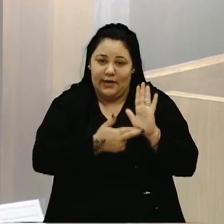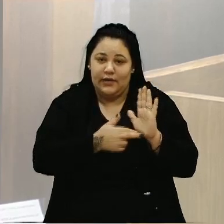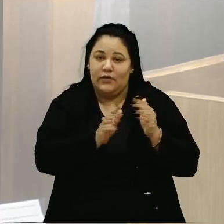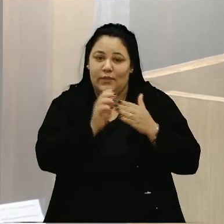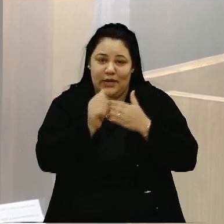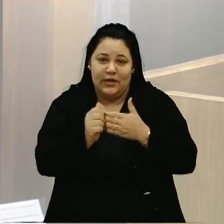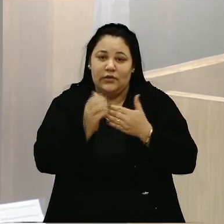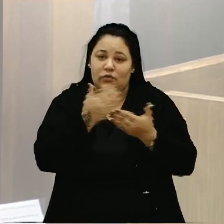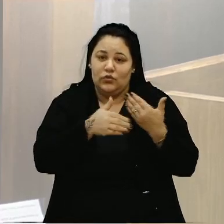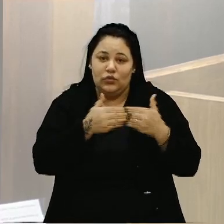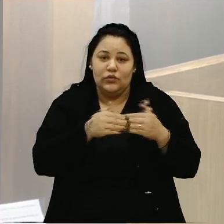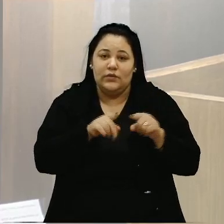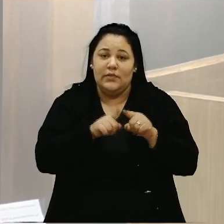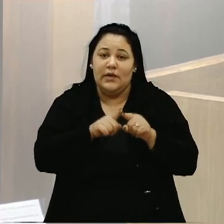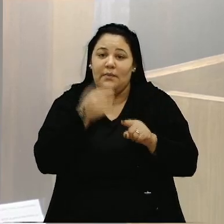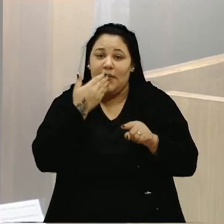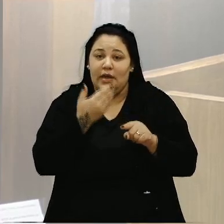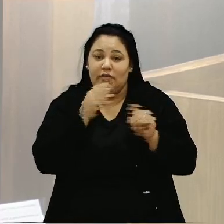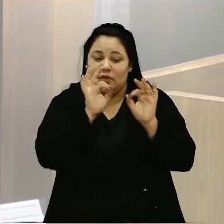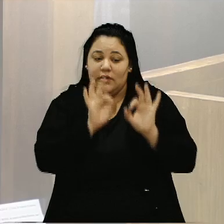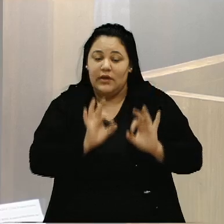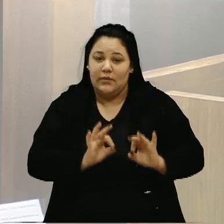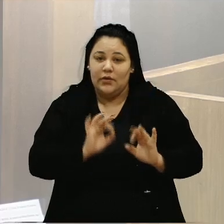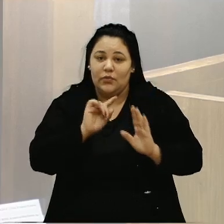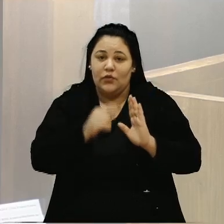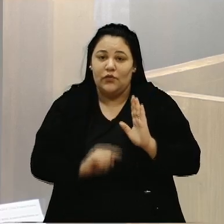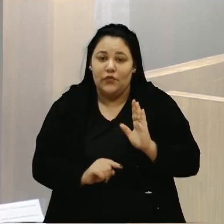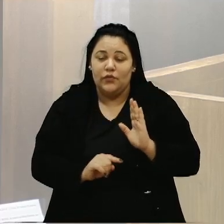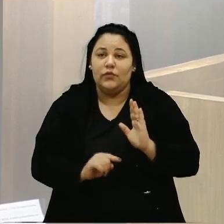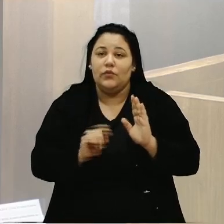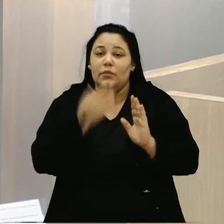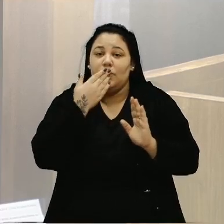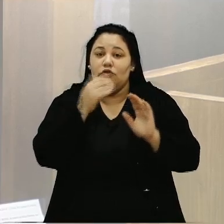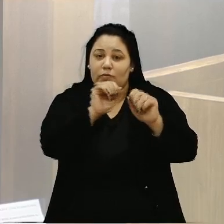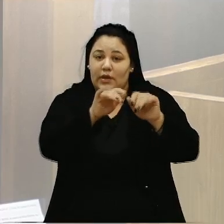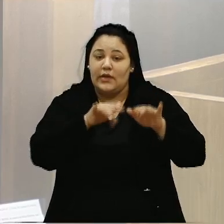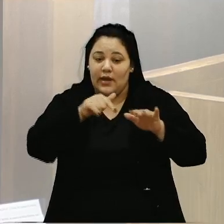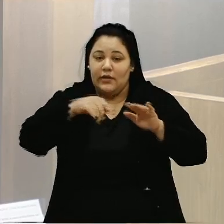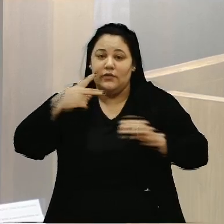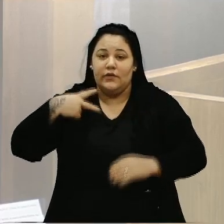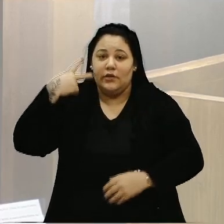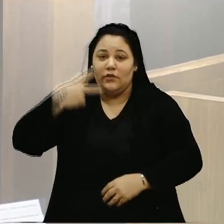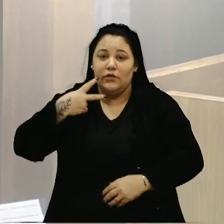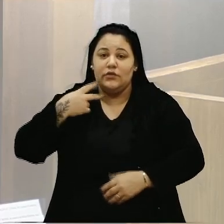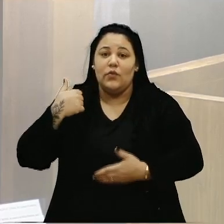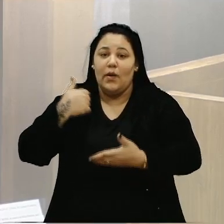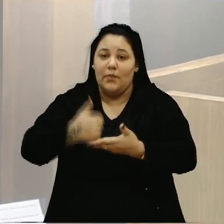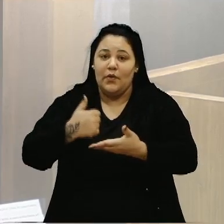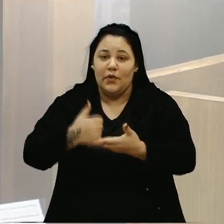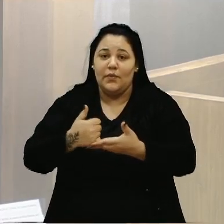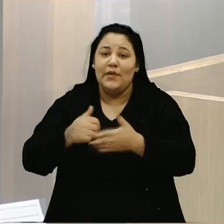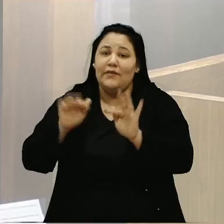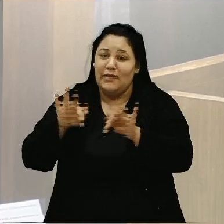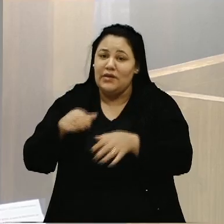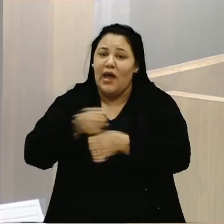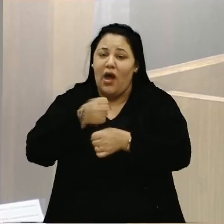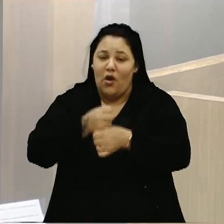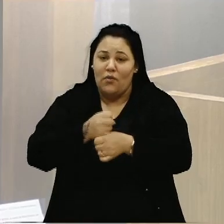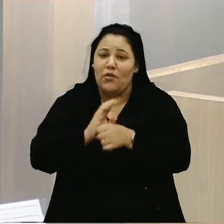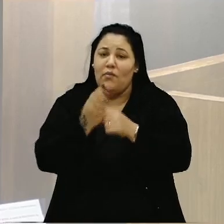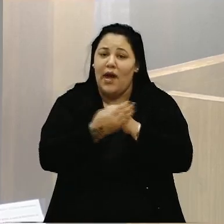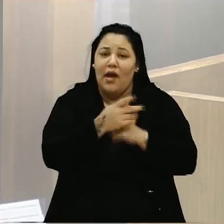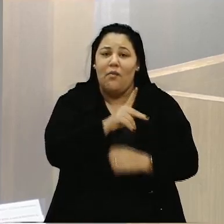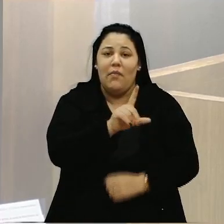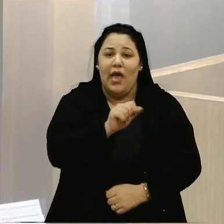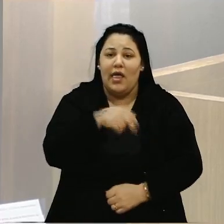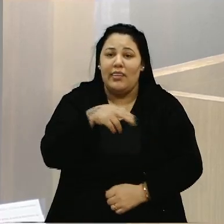regimentais, submetem à apreciação ao plenário dessa Casa Legislativa a presente moção de apoio à conclusão de obra de acesso ao bairro Planalto. A